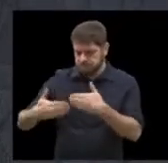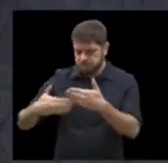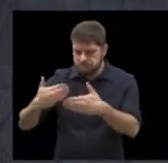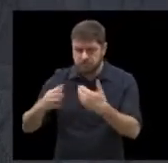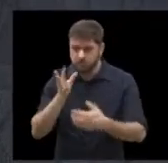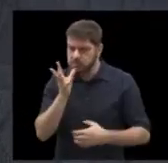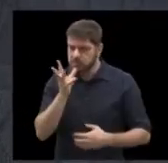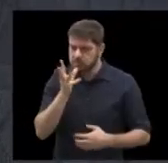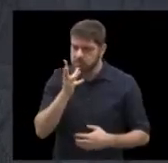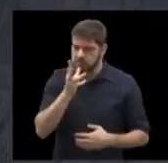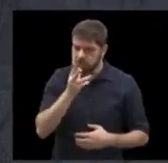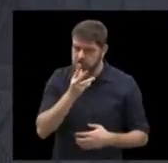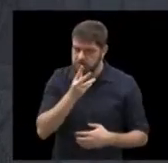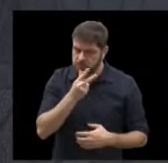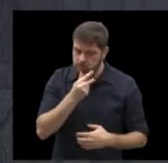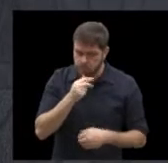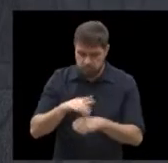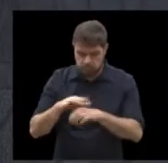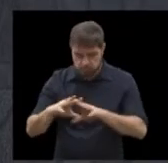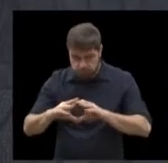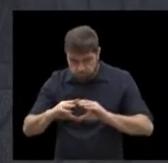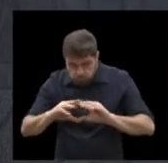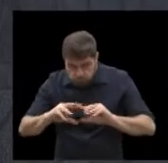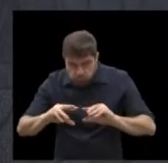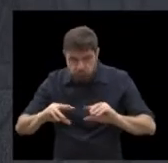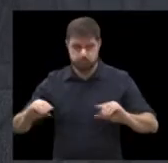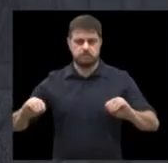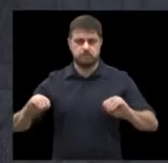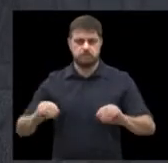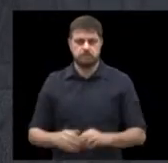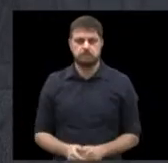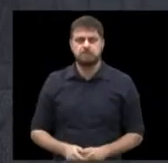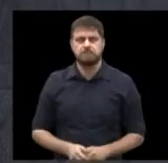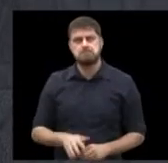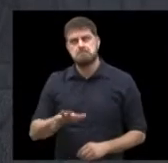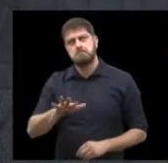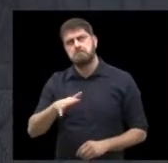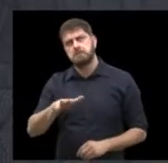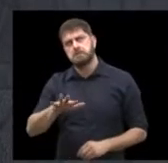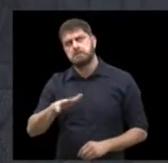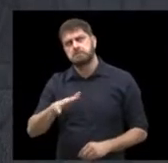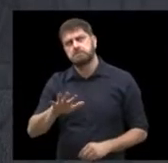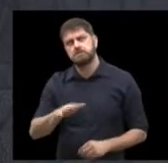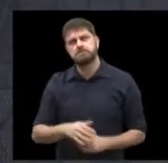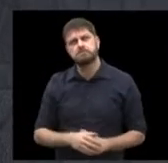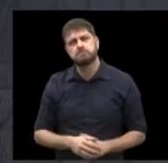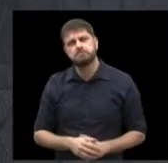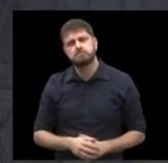um pouquinho para reverter os sintomas e tal, mas vamos dizer, isso aí